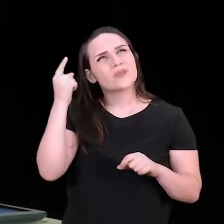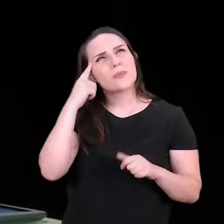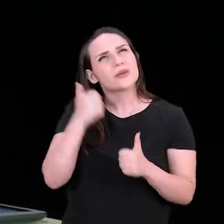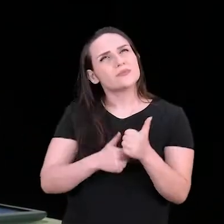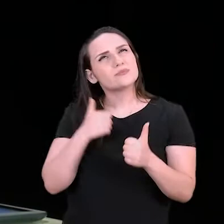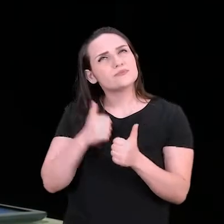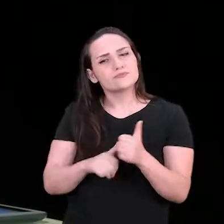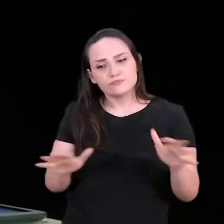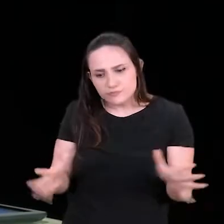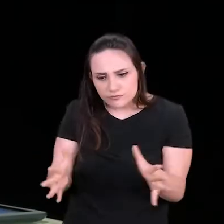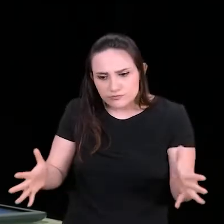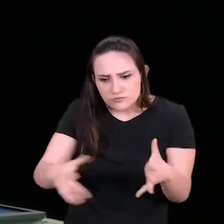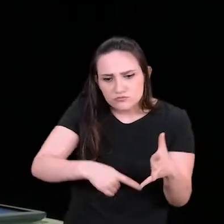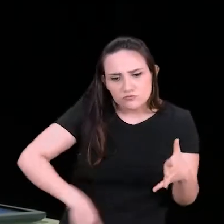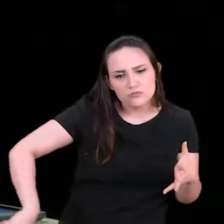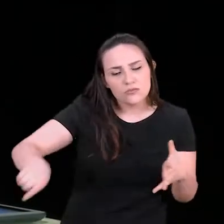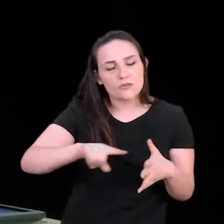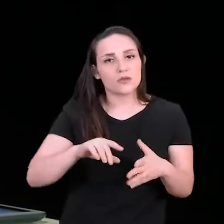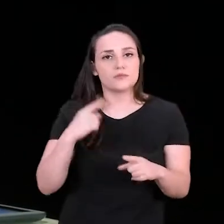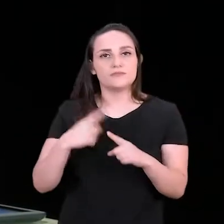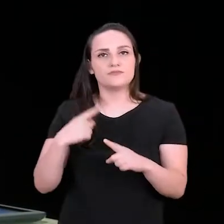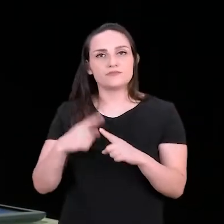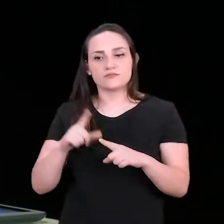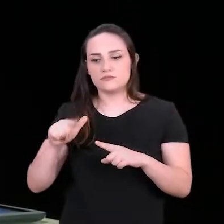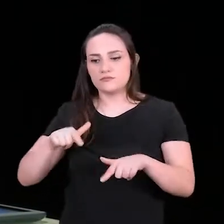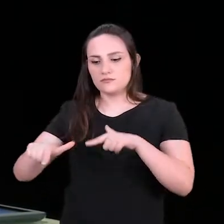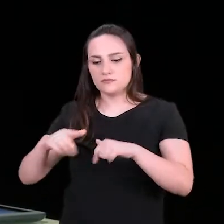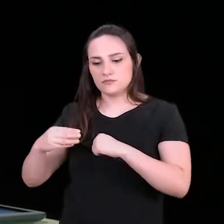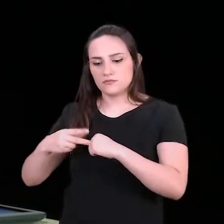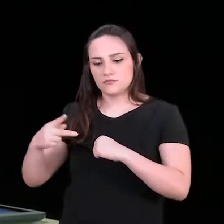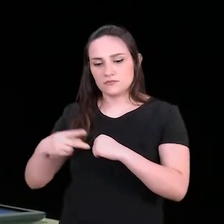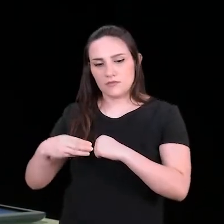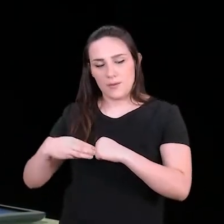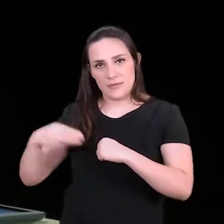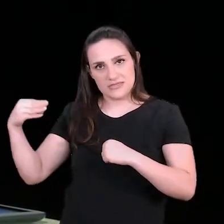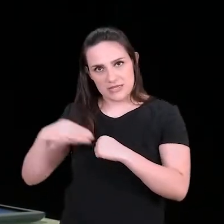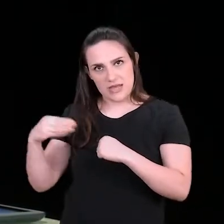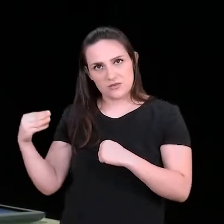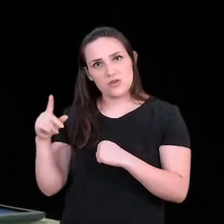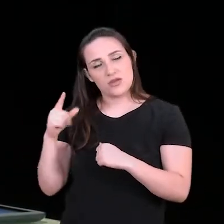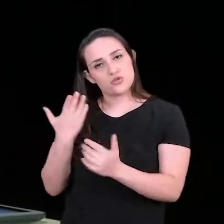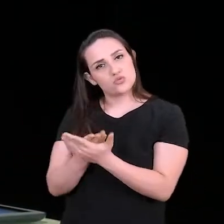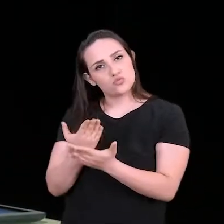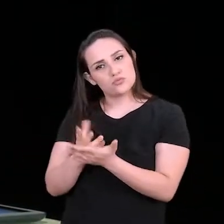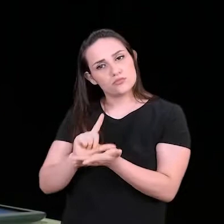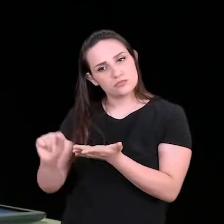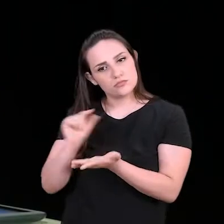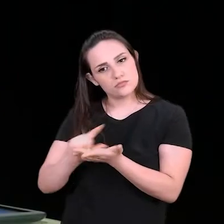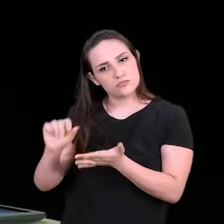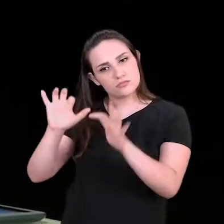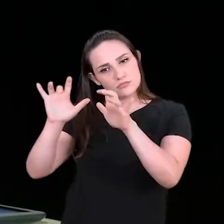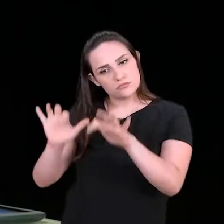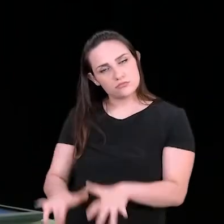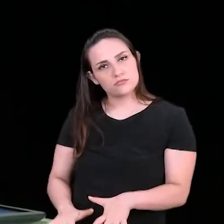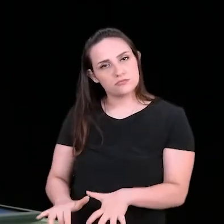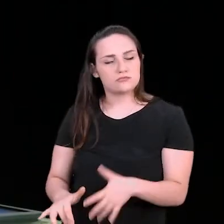fomentar a reflexão teórica, porque o trabalho de mestrado é basicamente um trabalho teórico, né, uma escrita, uma dissertação,